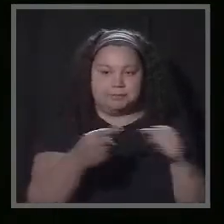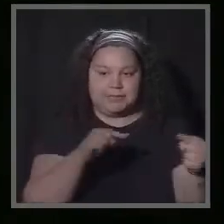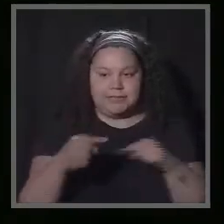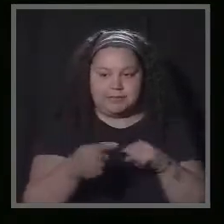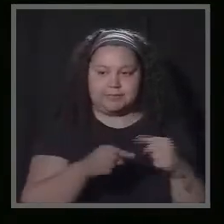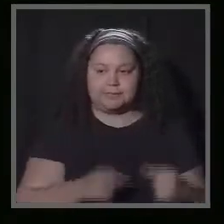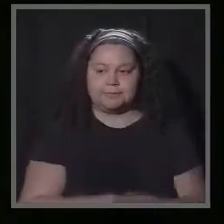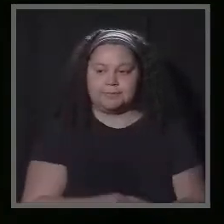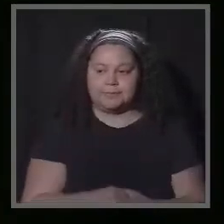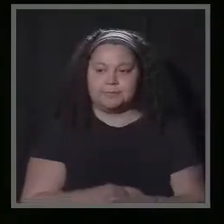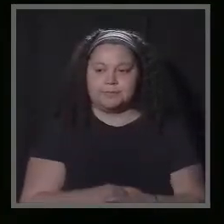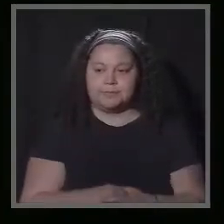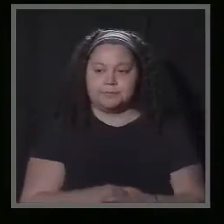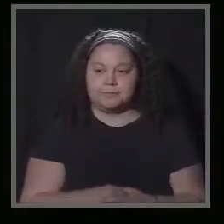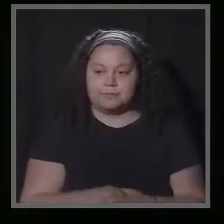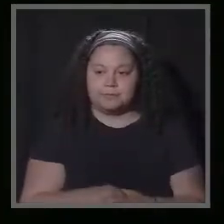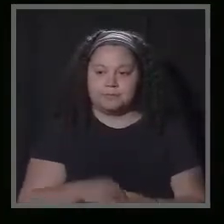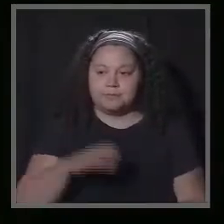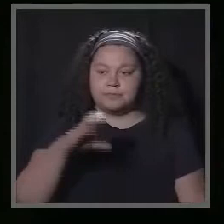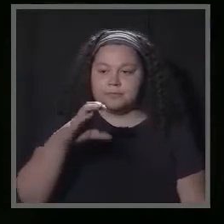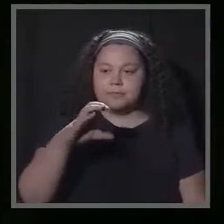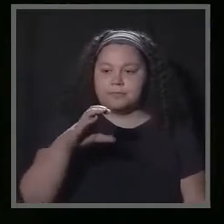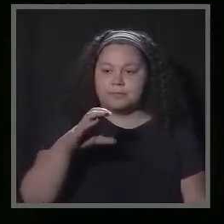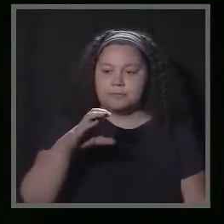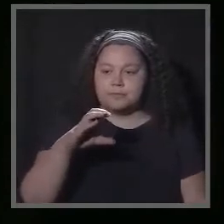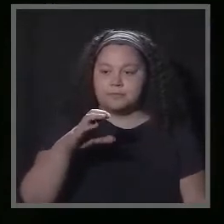Daubeuf. Madame Clémentine.